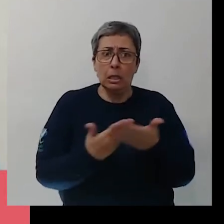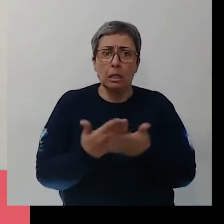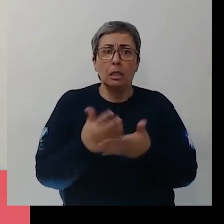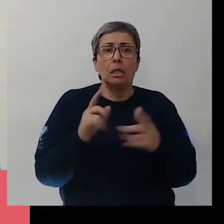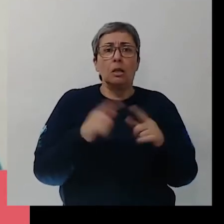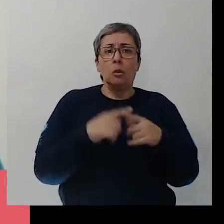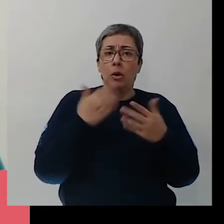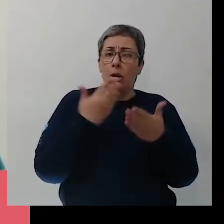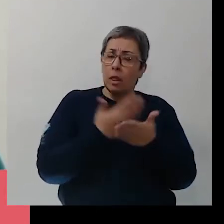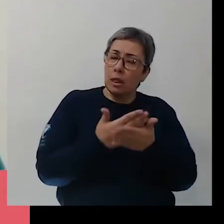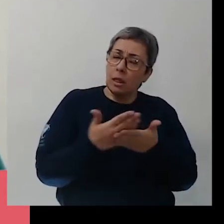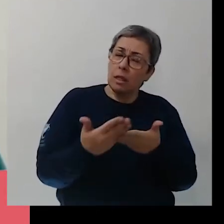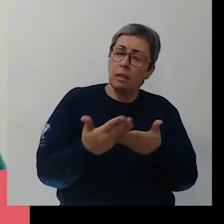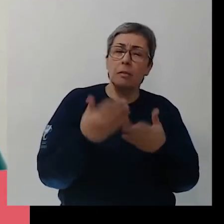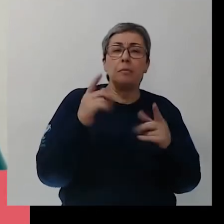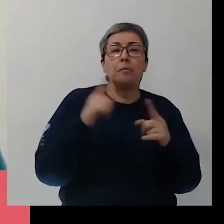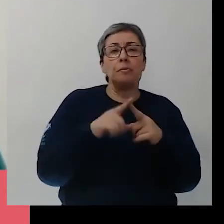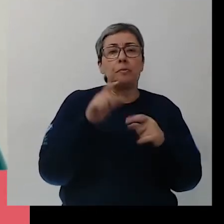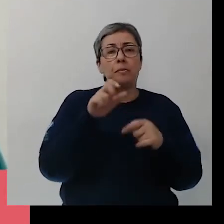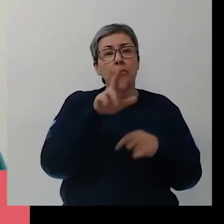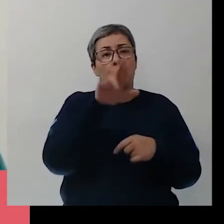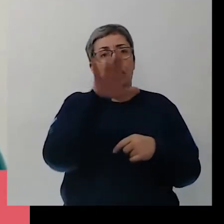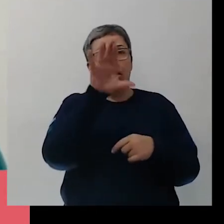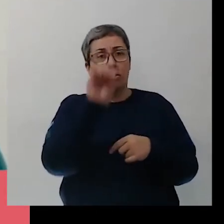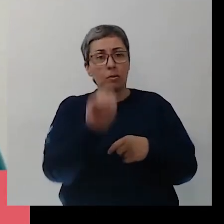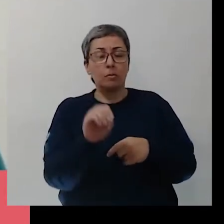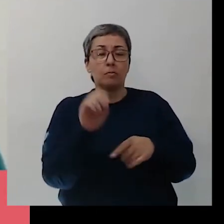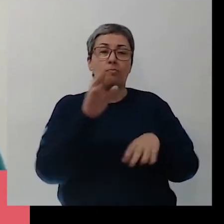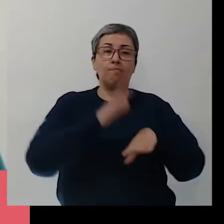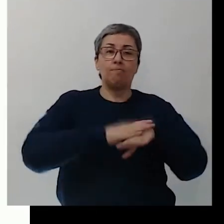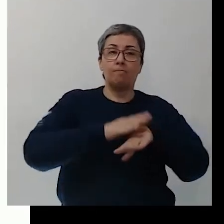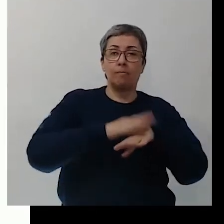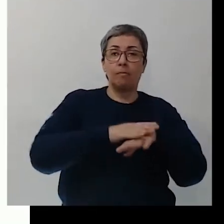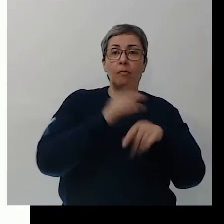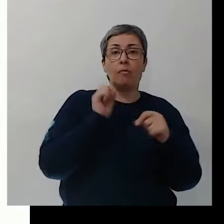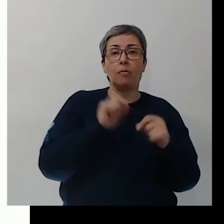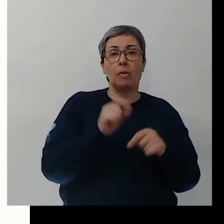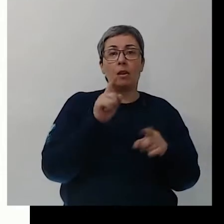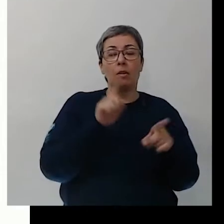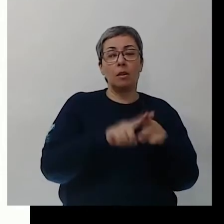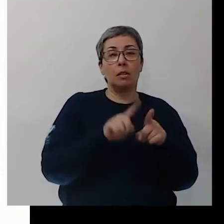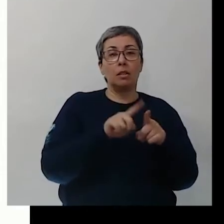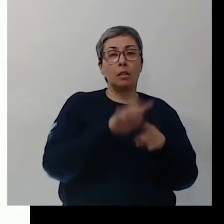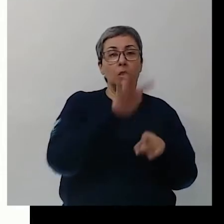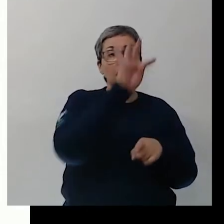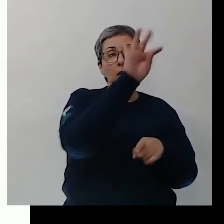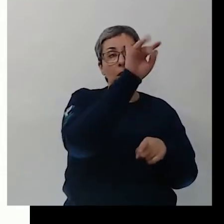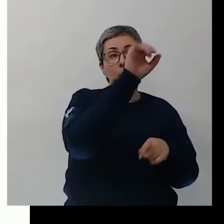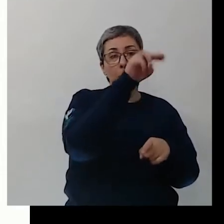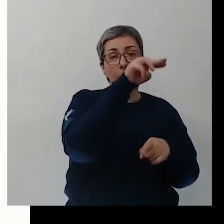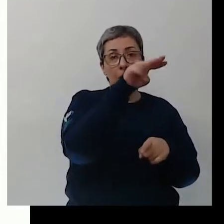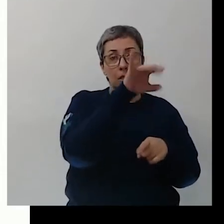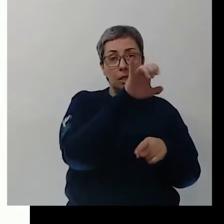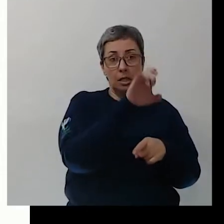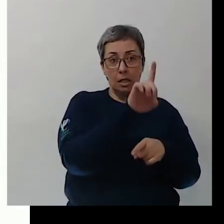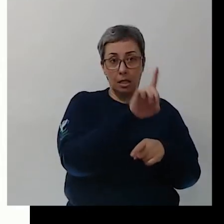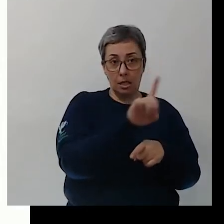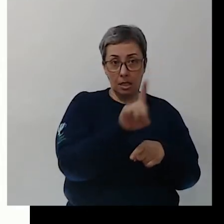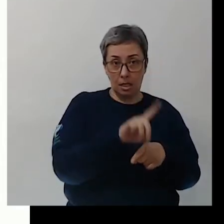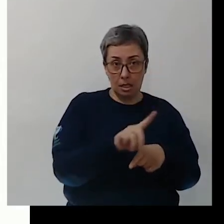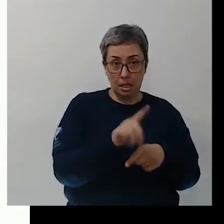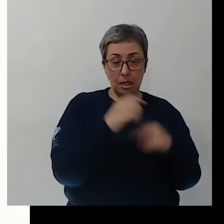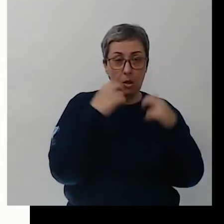partir disto, o acróstico foi produzido, né? Então, a palavra timidez,